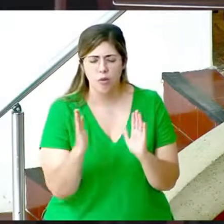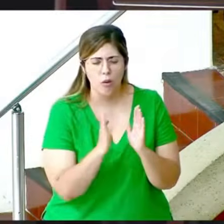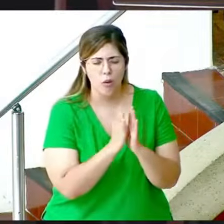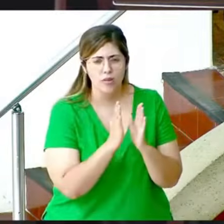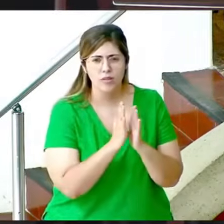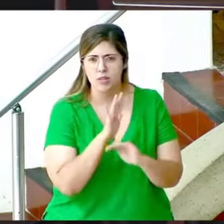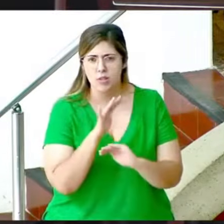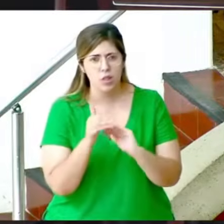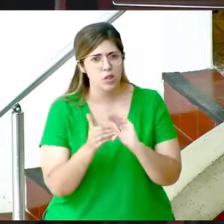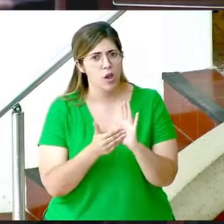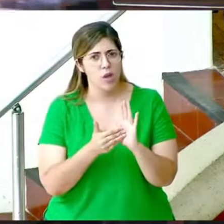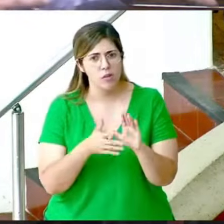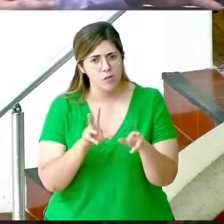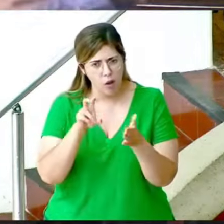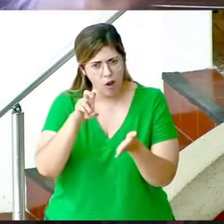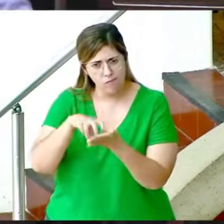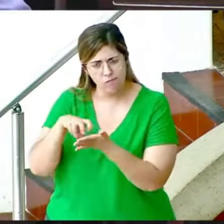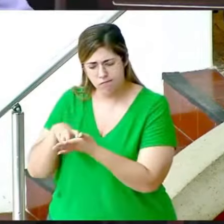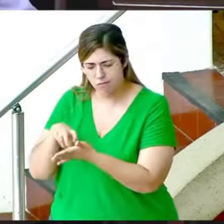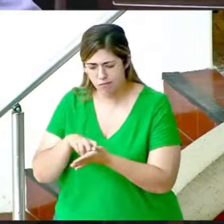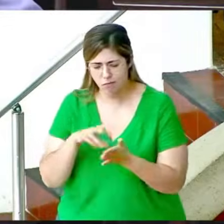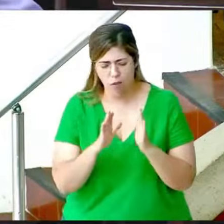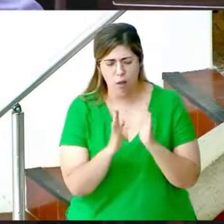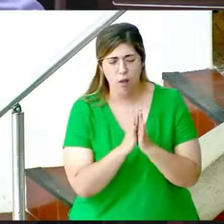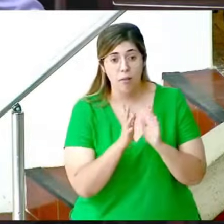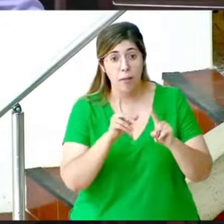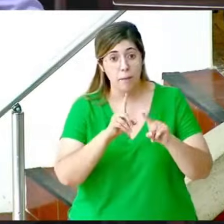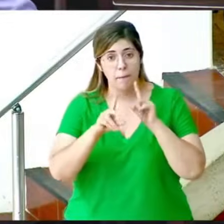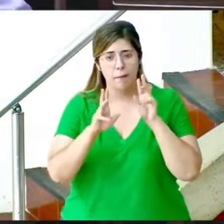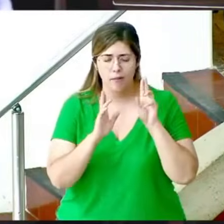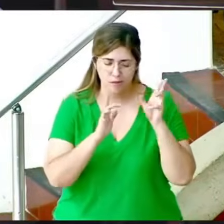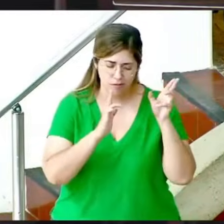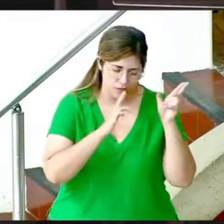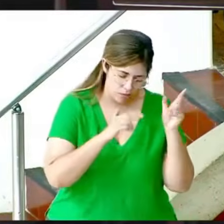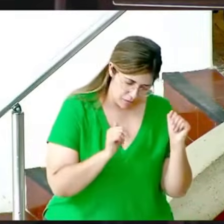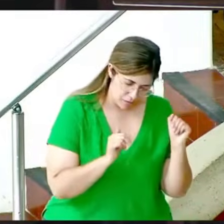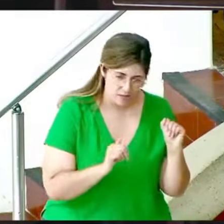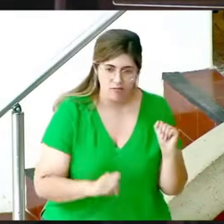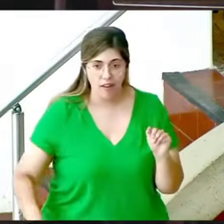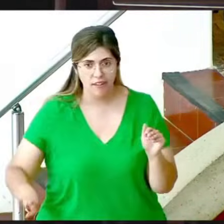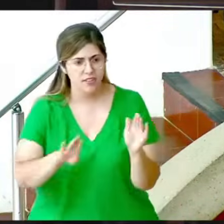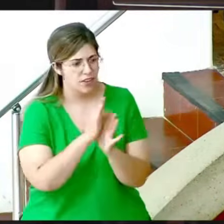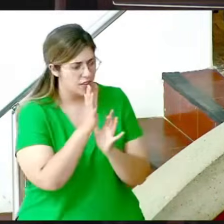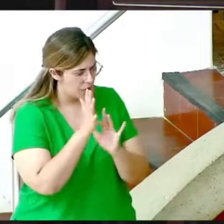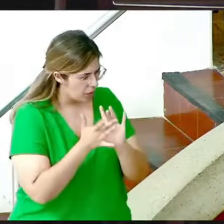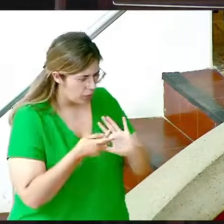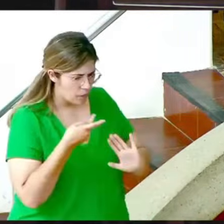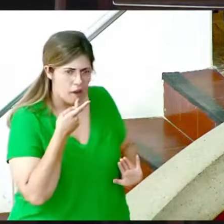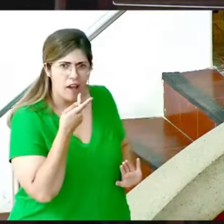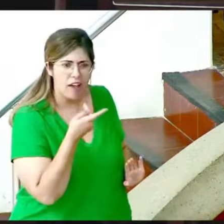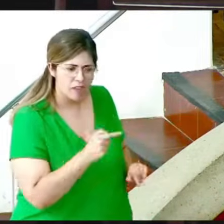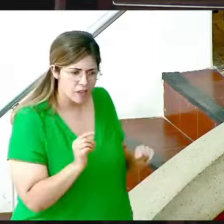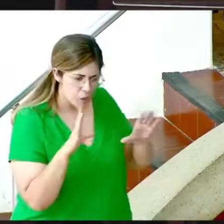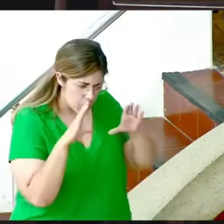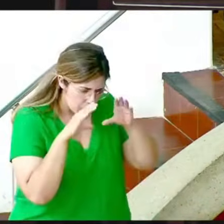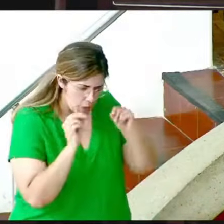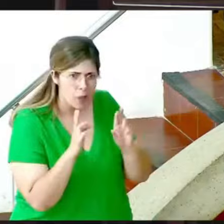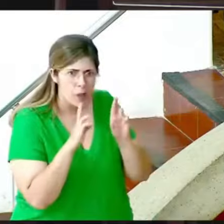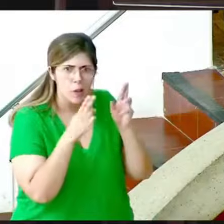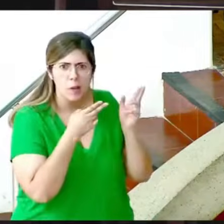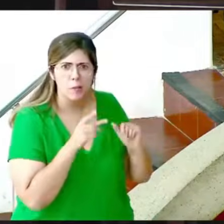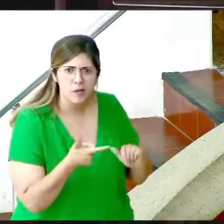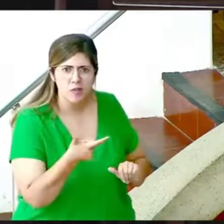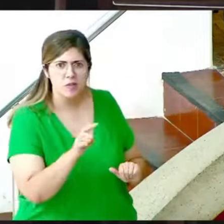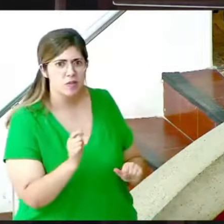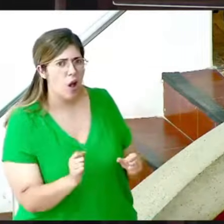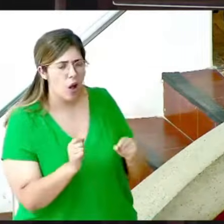e orem. Eles ficam em oração até dormirem. Dali a pouco Jesus chega, olha para eles e diz: não conseguiram ficar acordados nem um